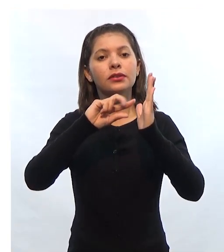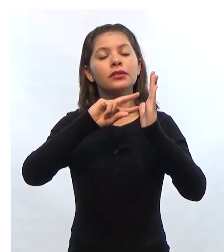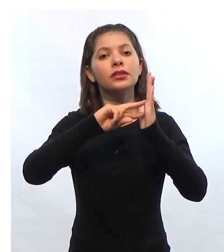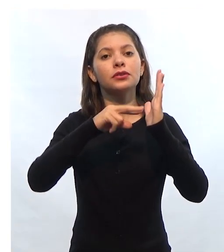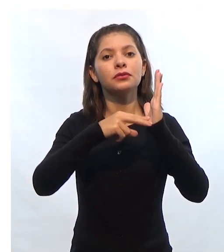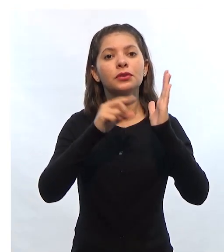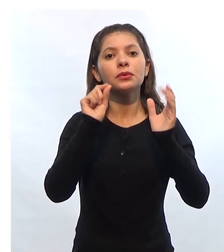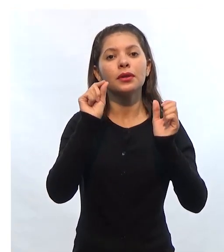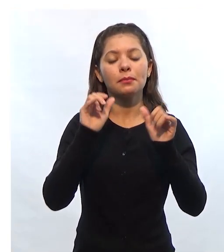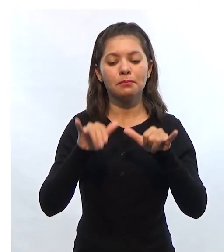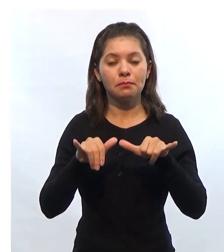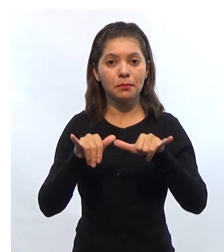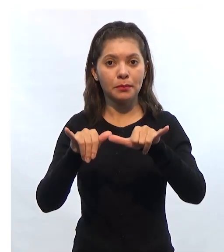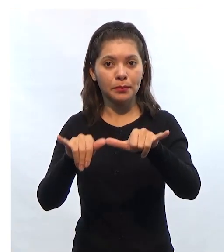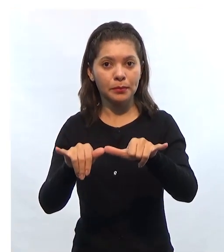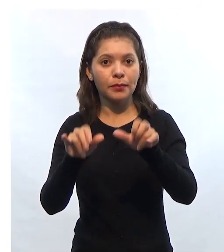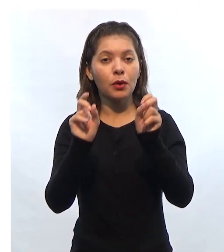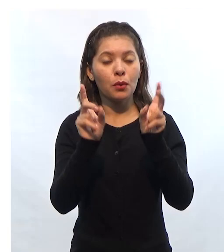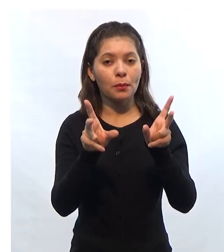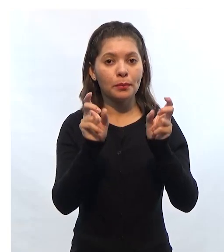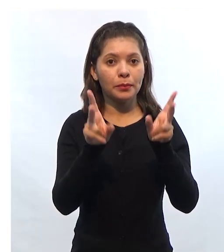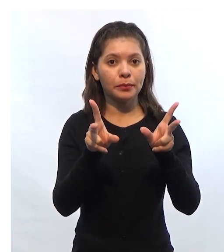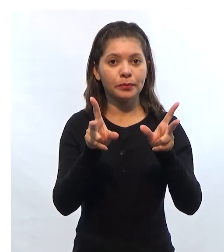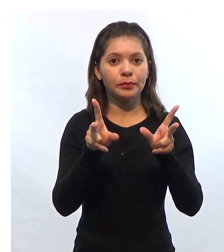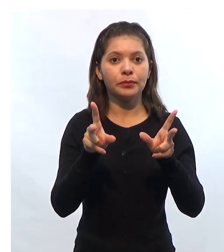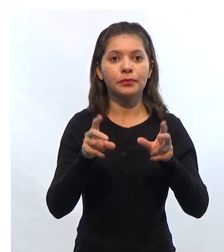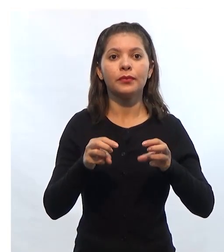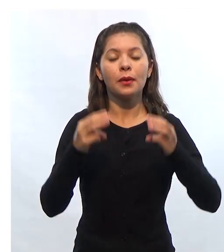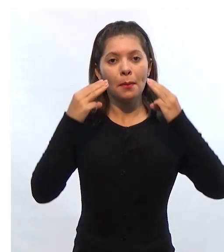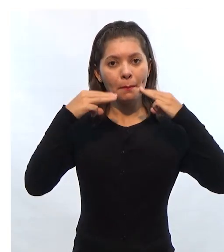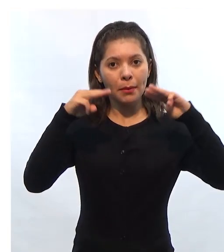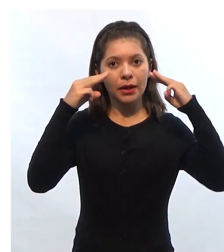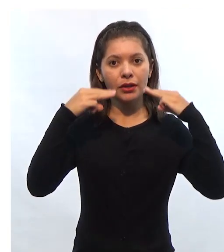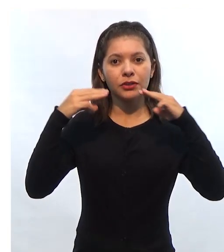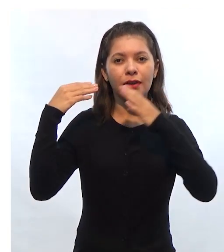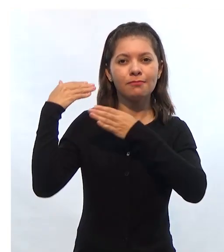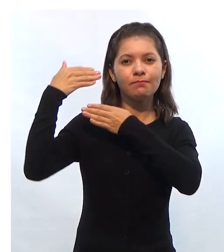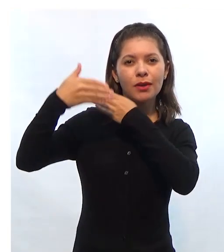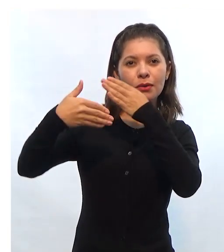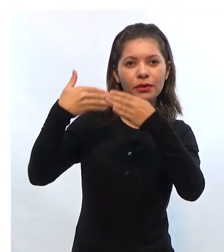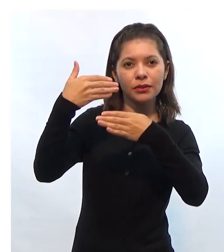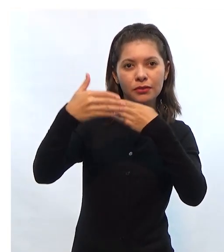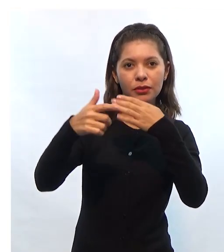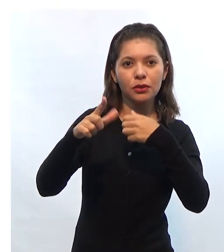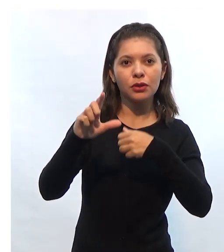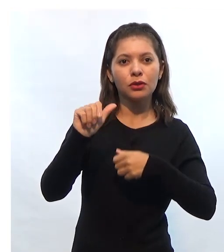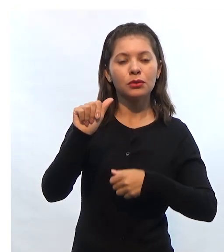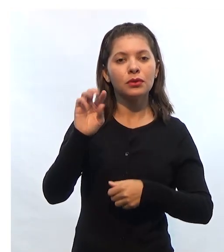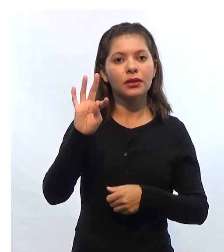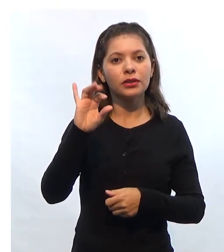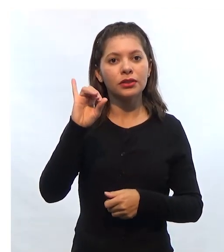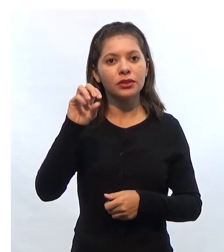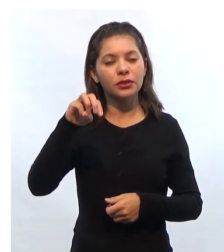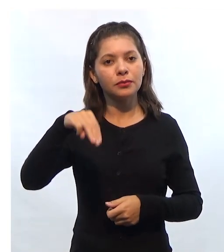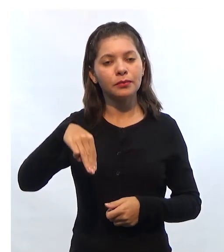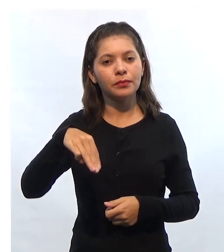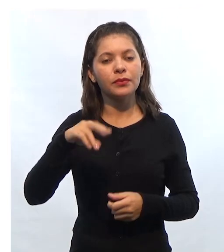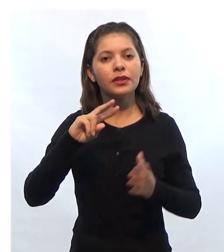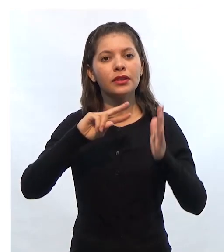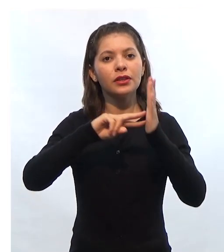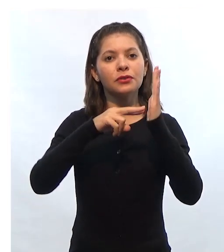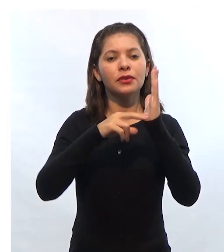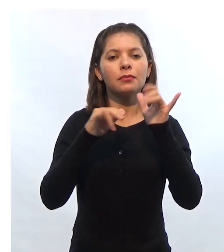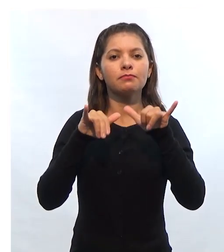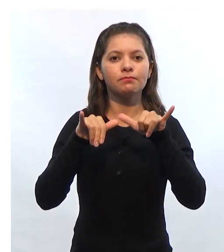o mercado, né? Então, o marketing ele vem dessa origem do latim, né? E ele